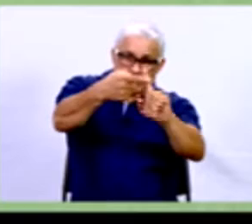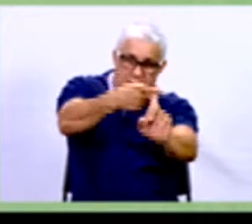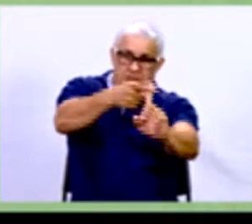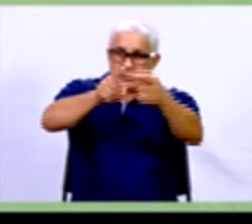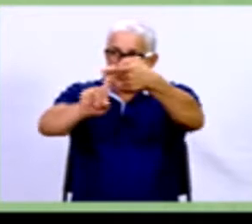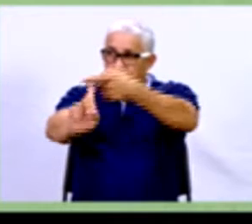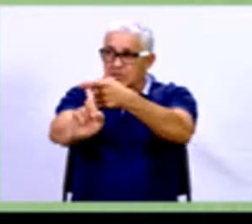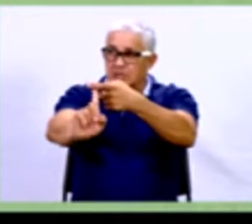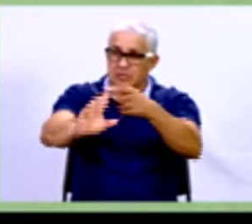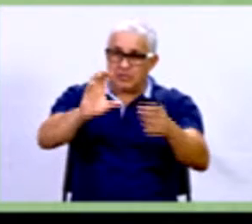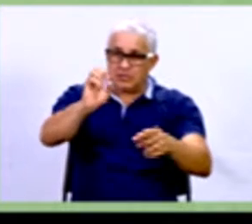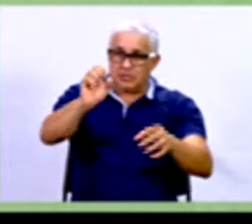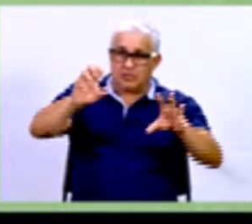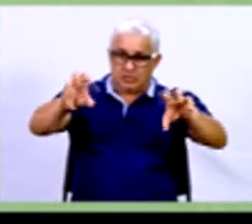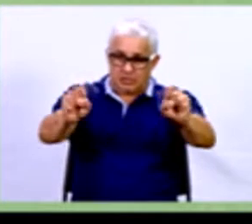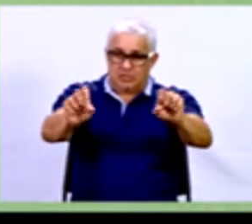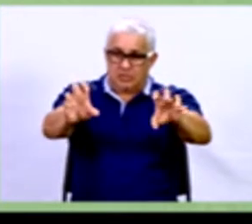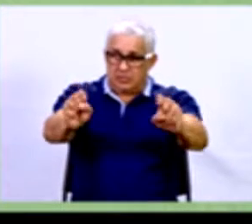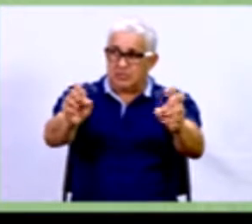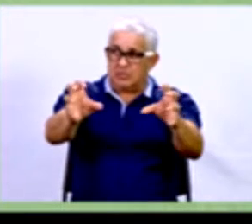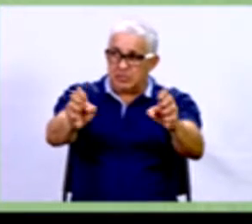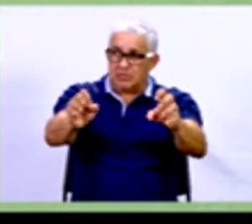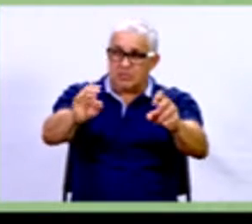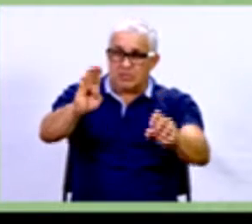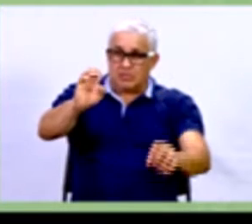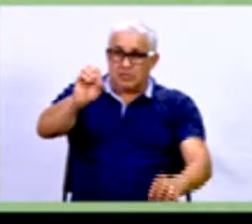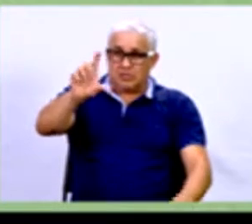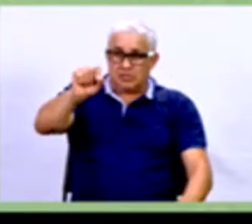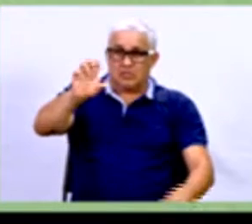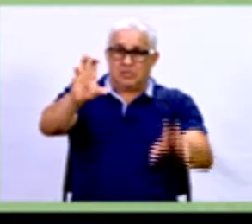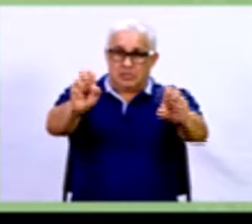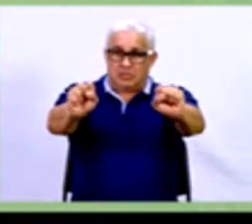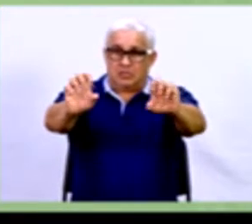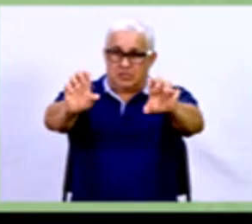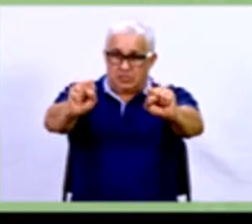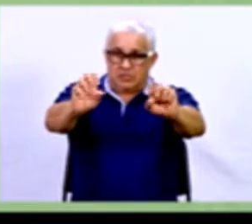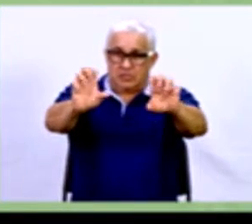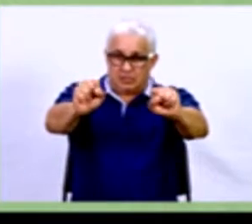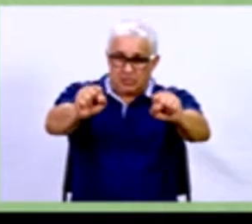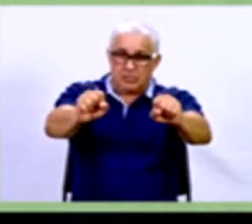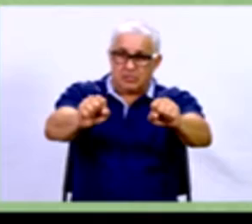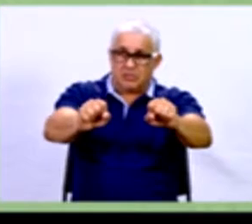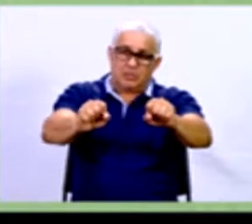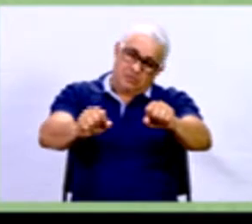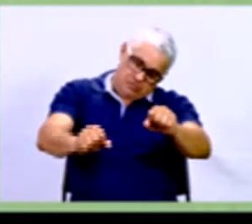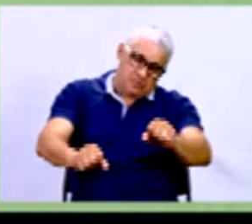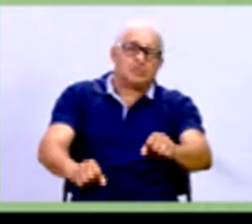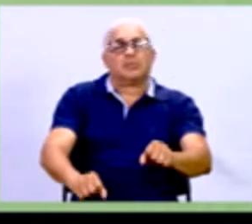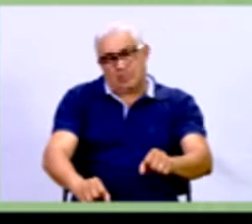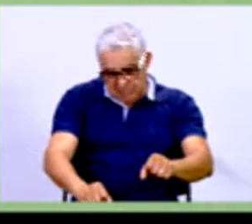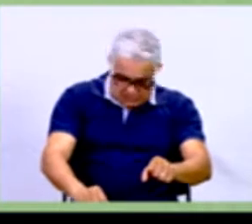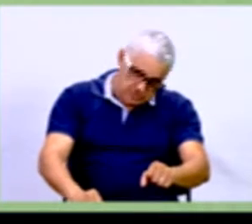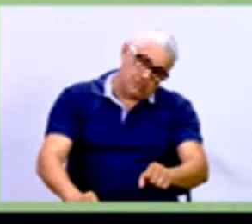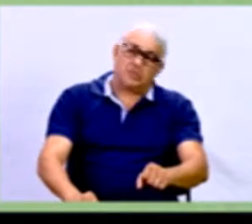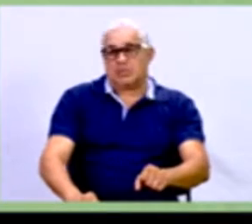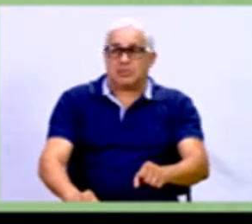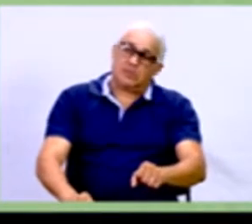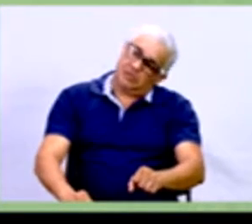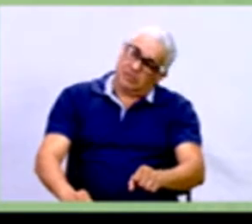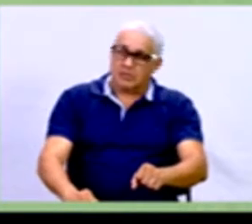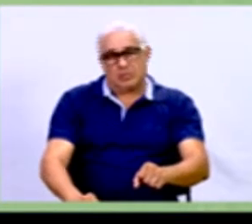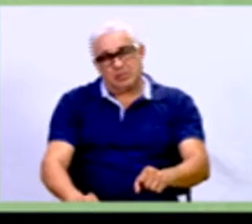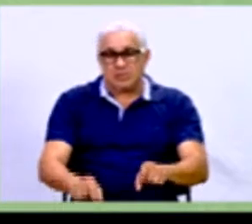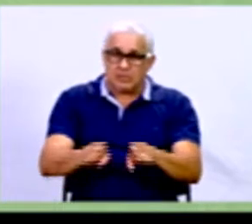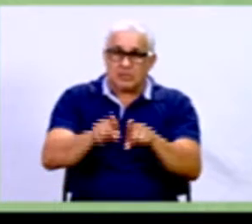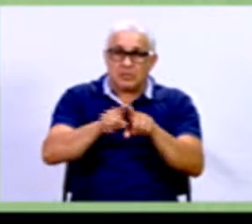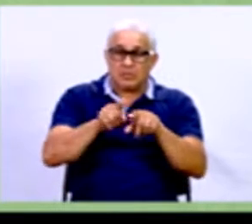uma bolinha, aquelas bolinhas de exercício, faz um exercício, faz uma atividade laboral, mexe no pescoço, mexe nos olhos, faz um exercício nos